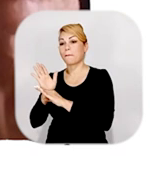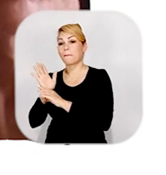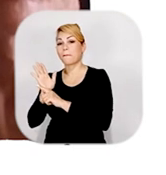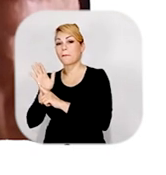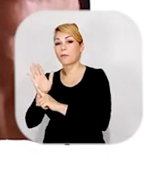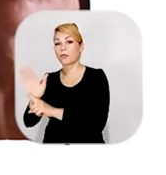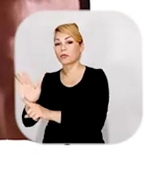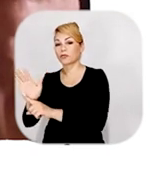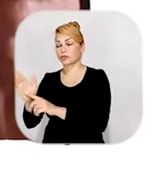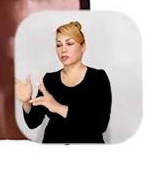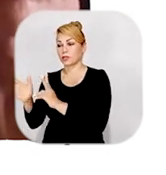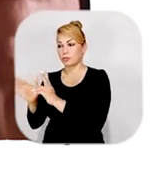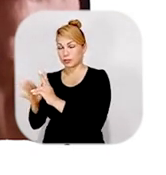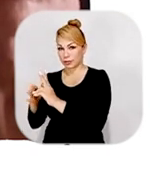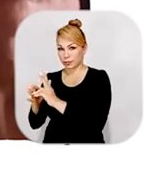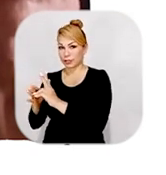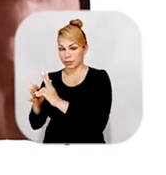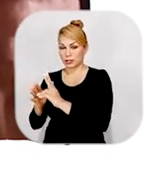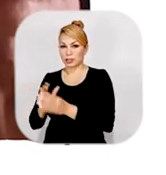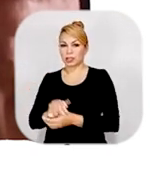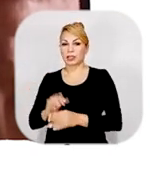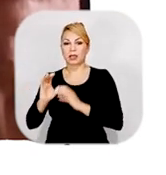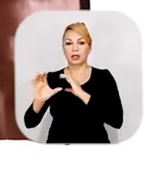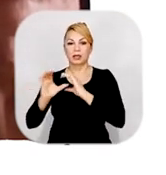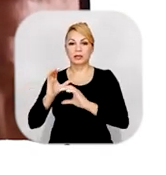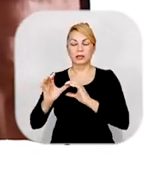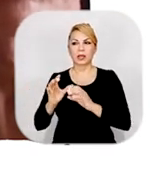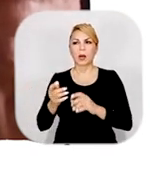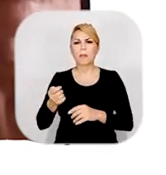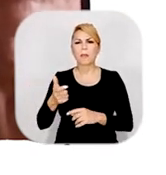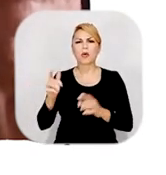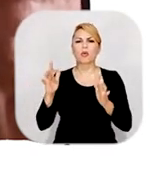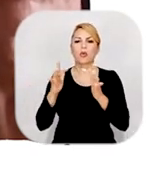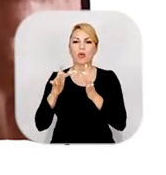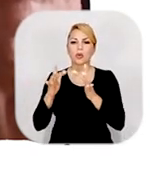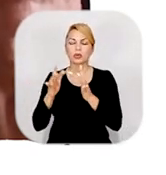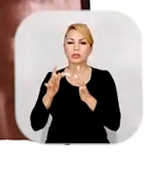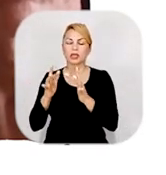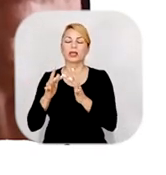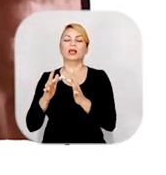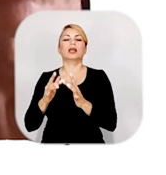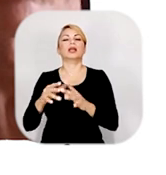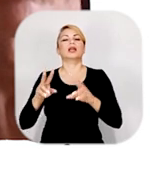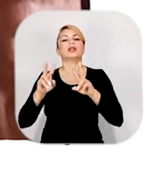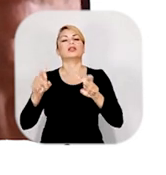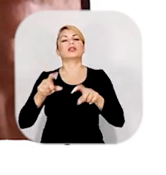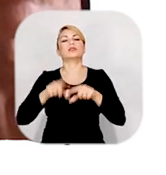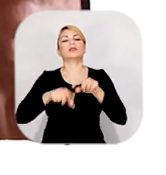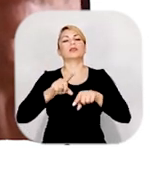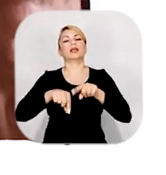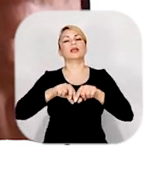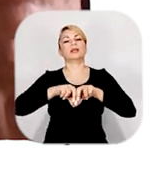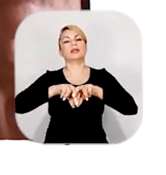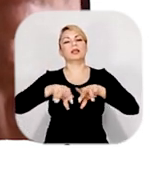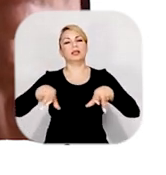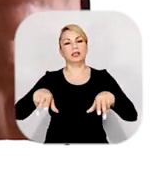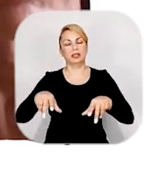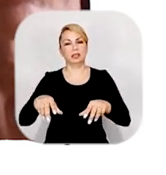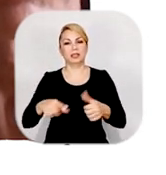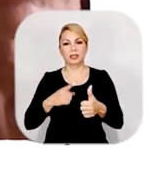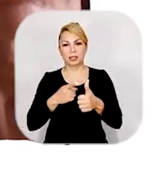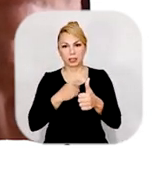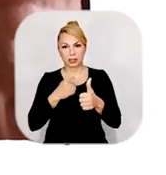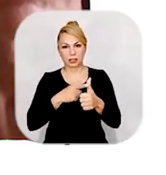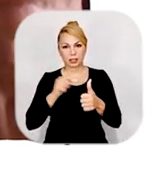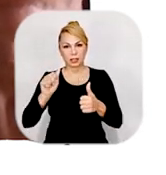assim, do pouco contato que eu pude ter com relação à extensão do material. Um é de que o seu